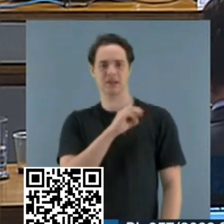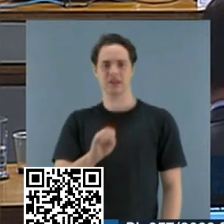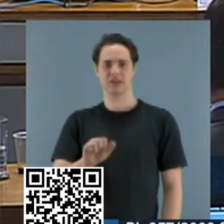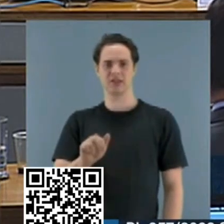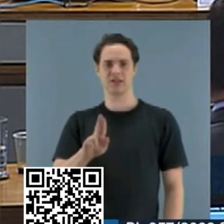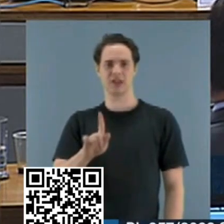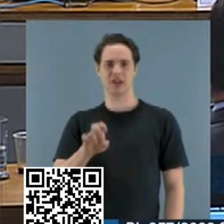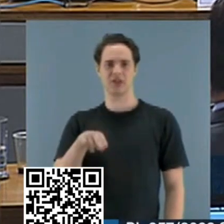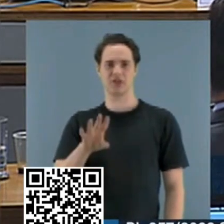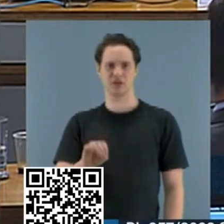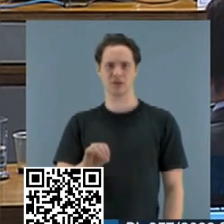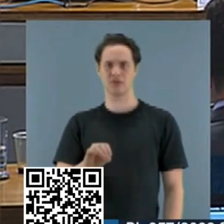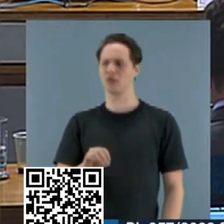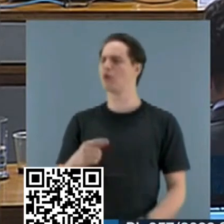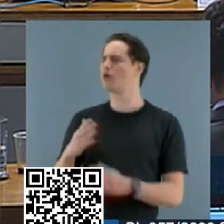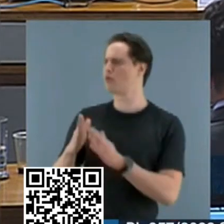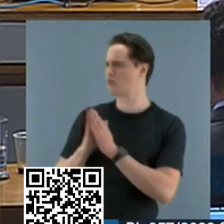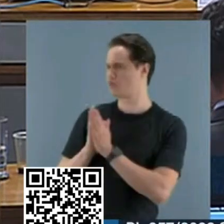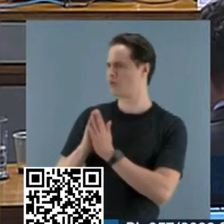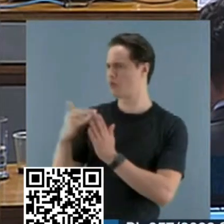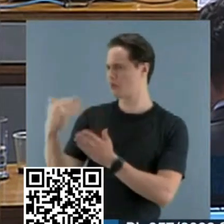dele completo, do Vanderlei.